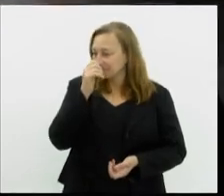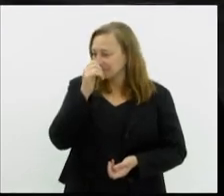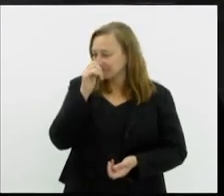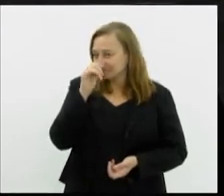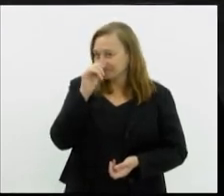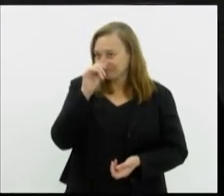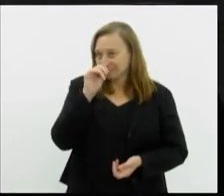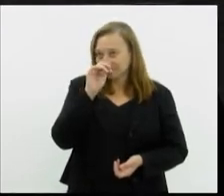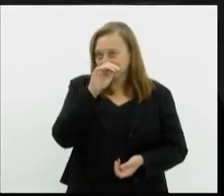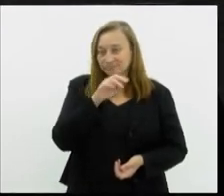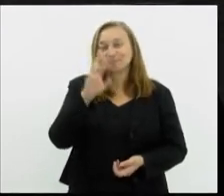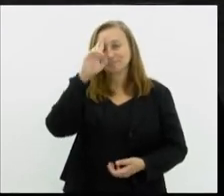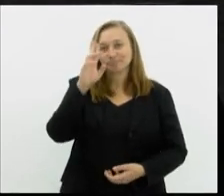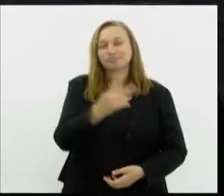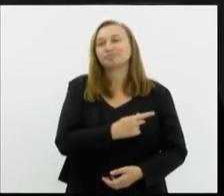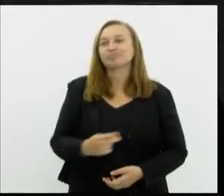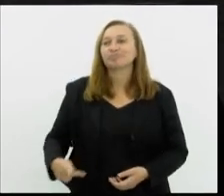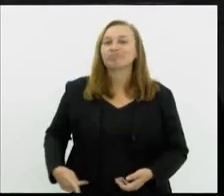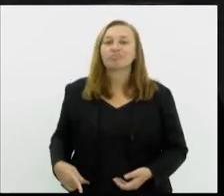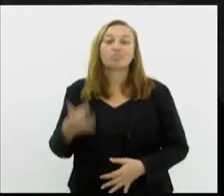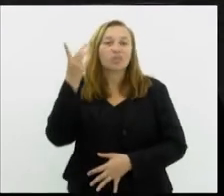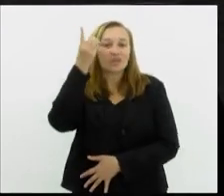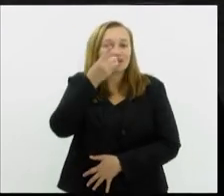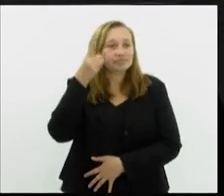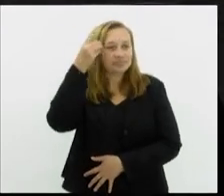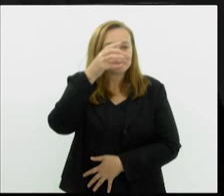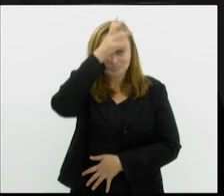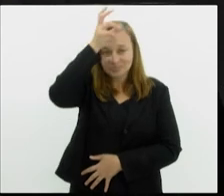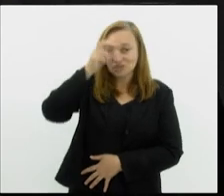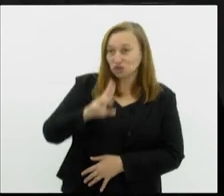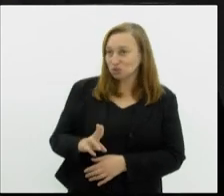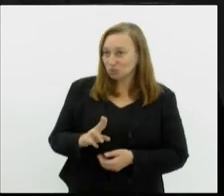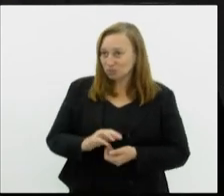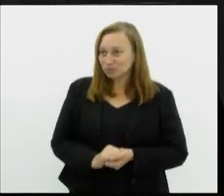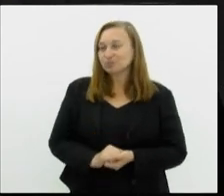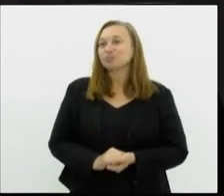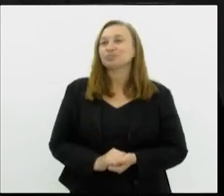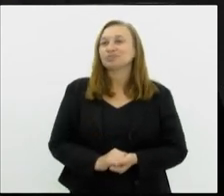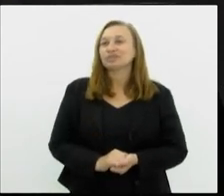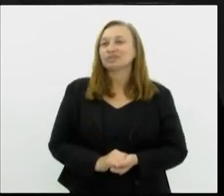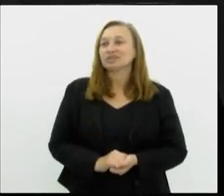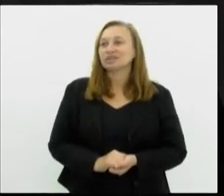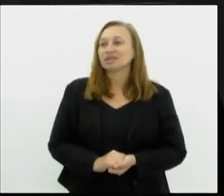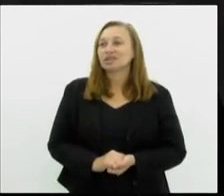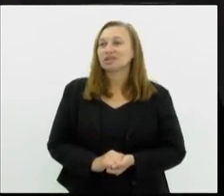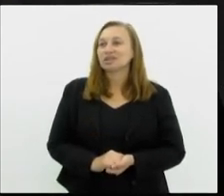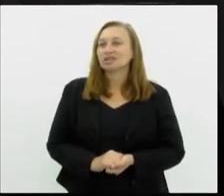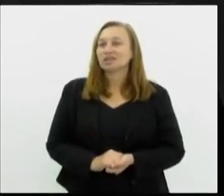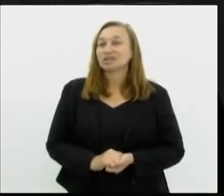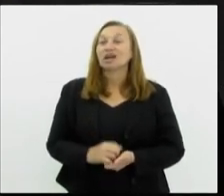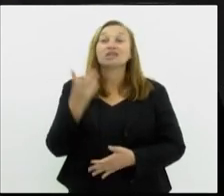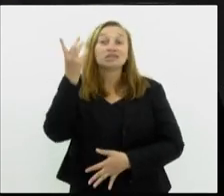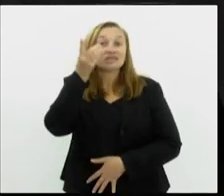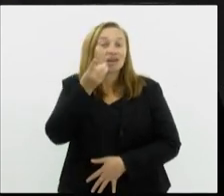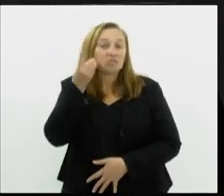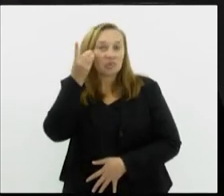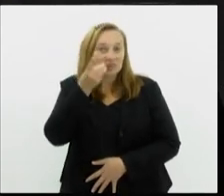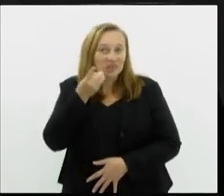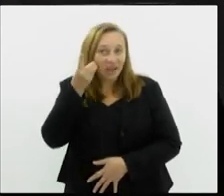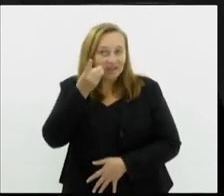Senhora Presidente, deputada Tia Ju, senhoras e senhores